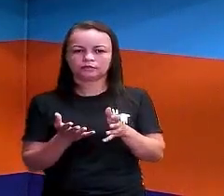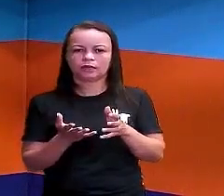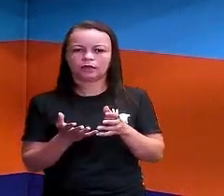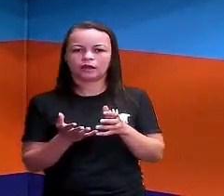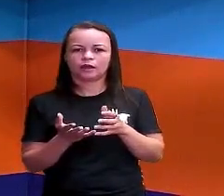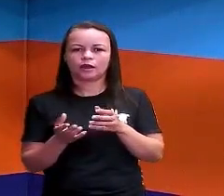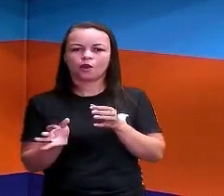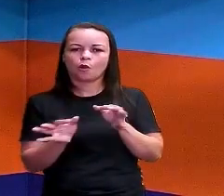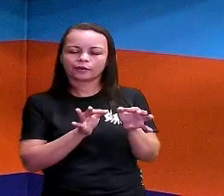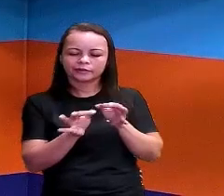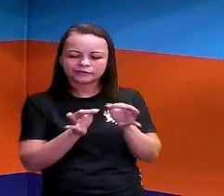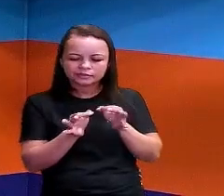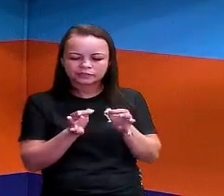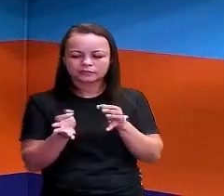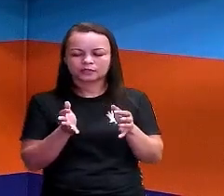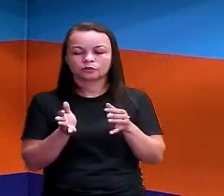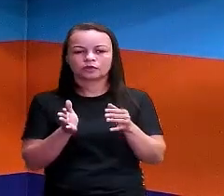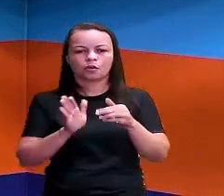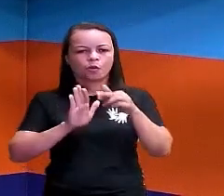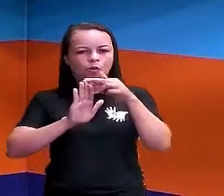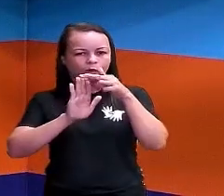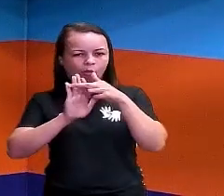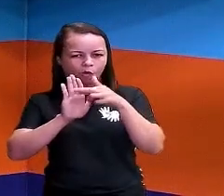ordem anterior, né,